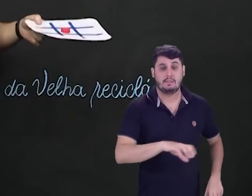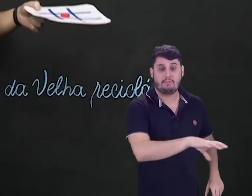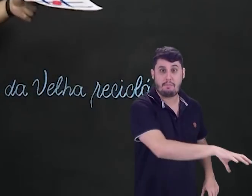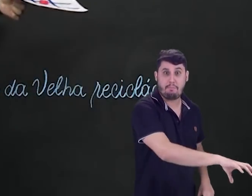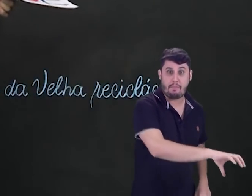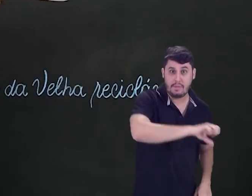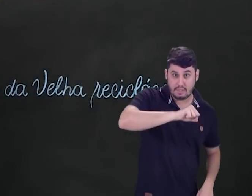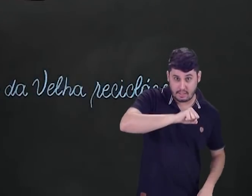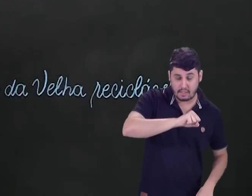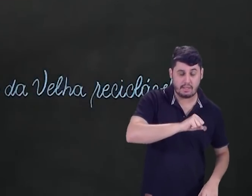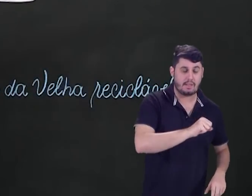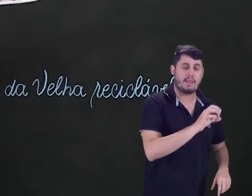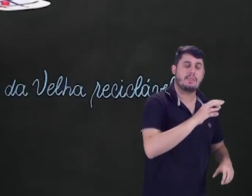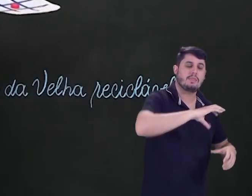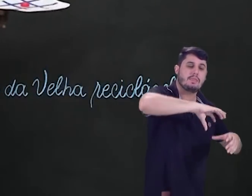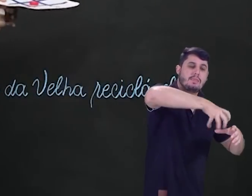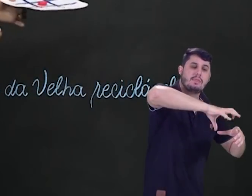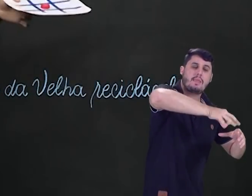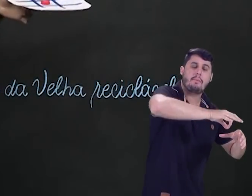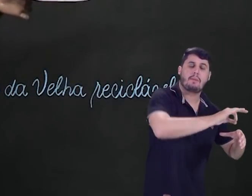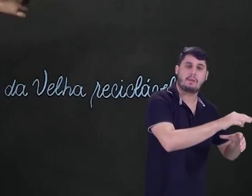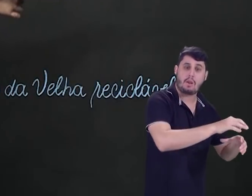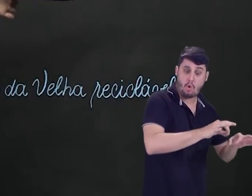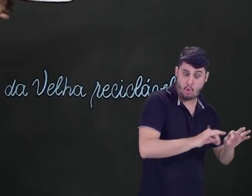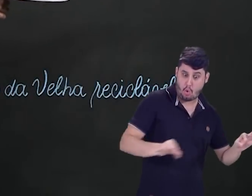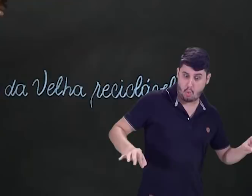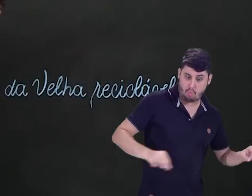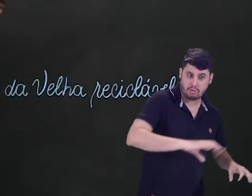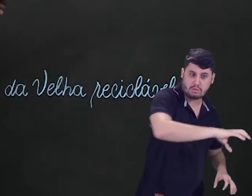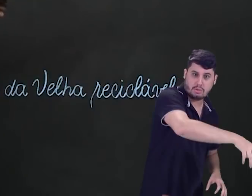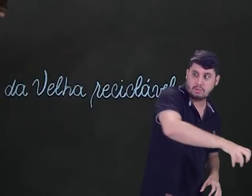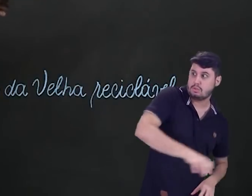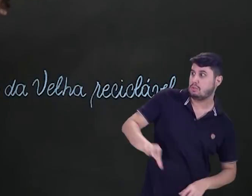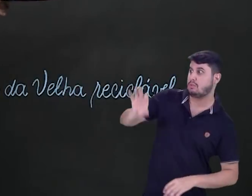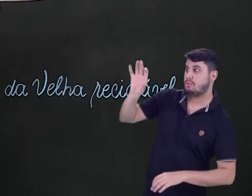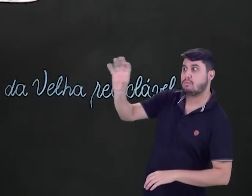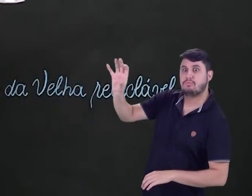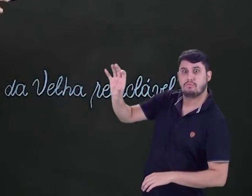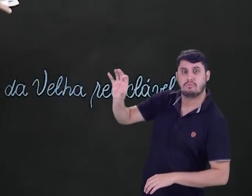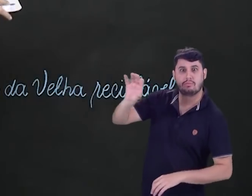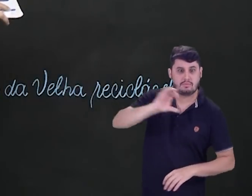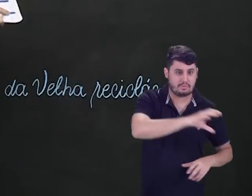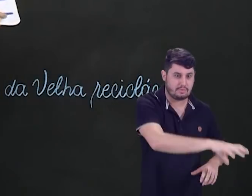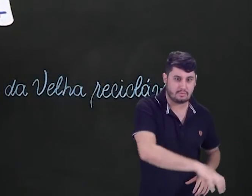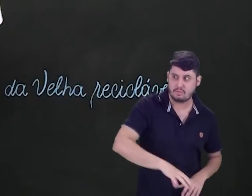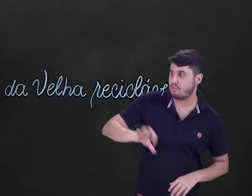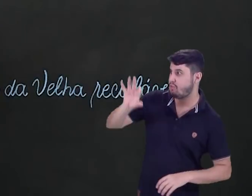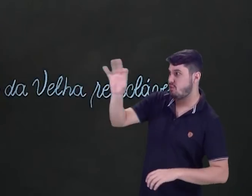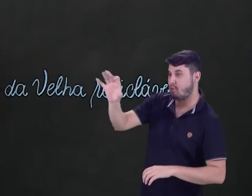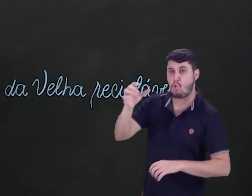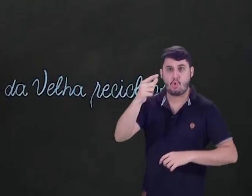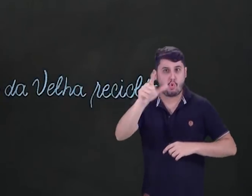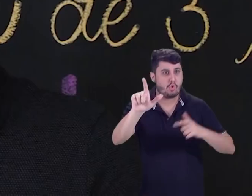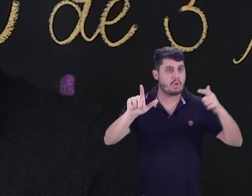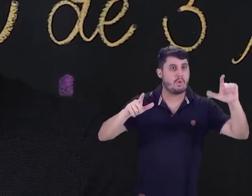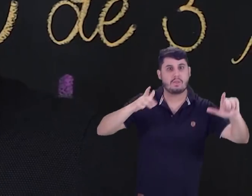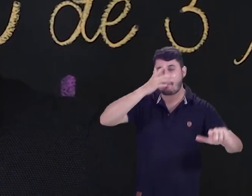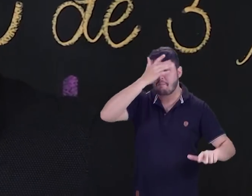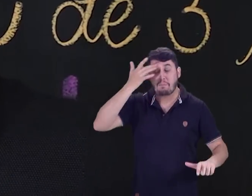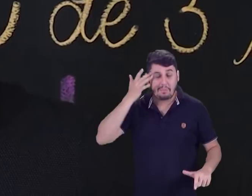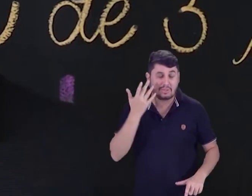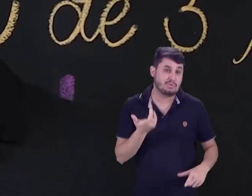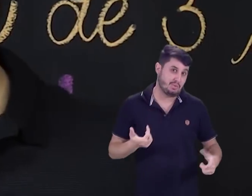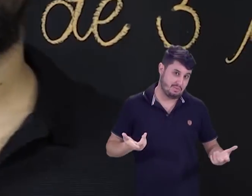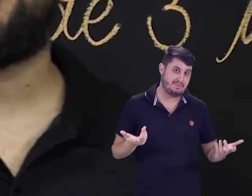coloco a tampinha. Aí vai a outra pessoa, corre, pega uma tampinha, coloca outra tampinha. E assim a gente vai completando o jogo. E